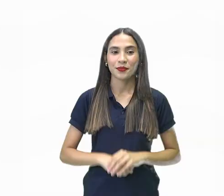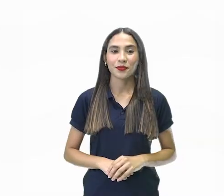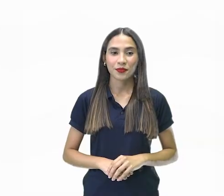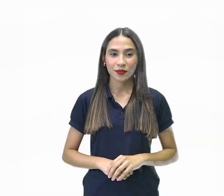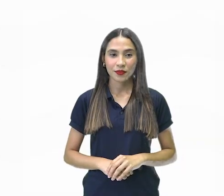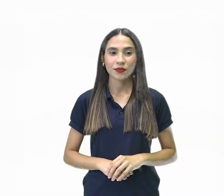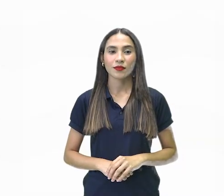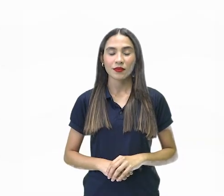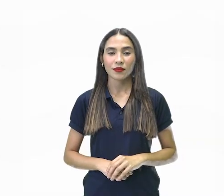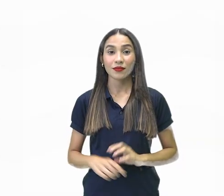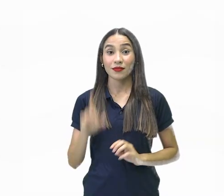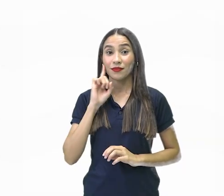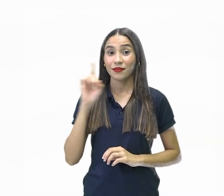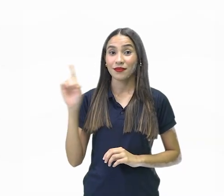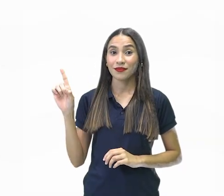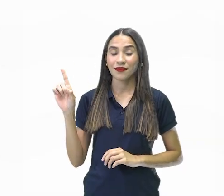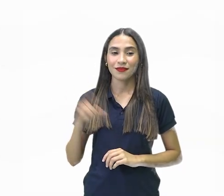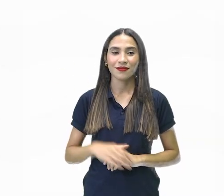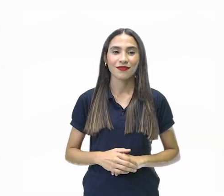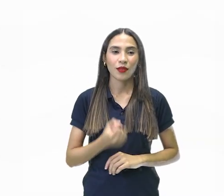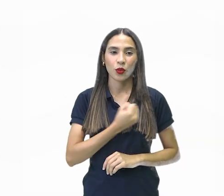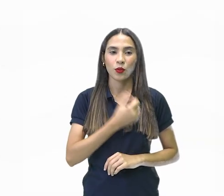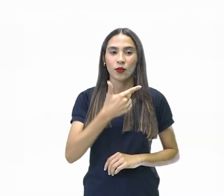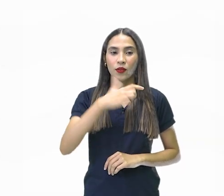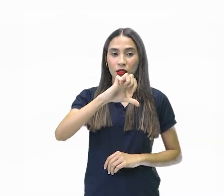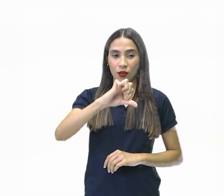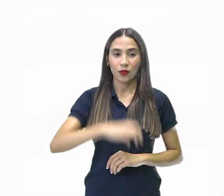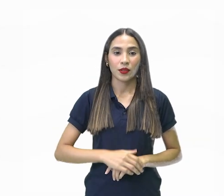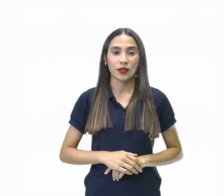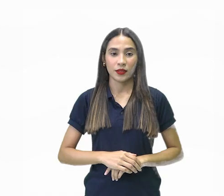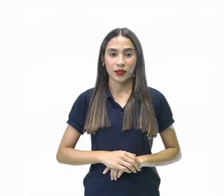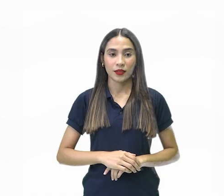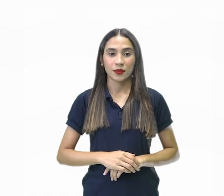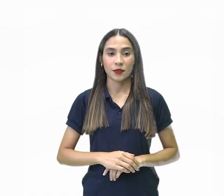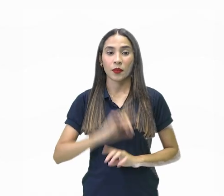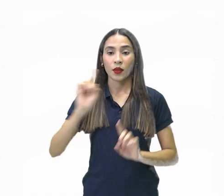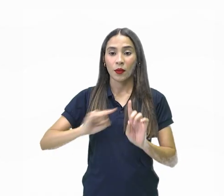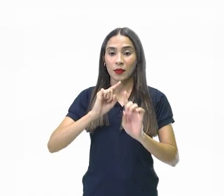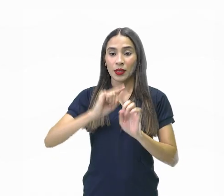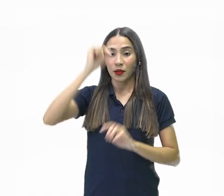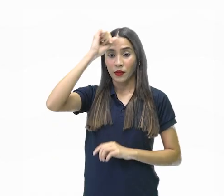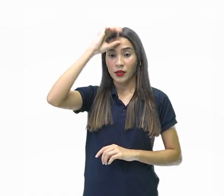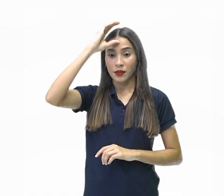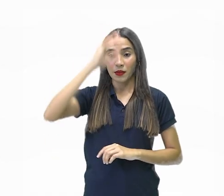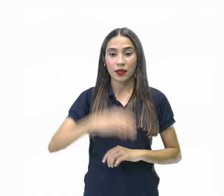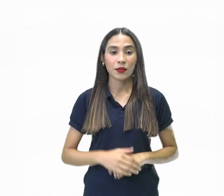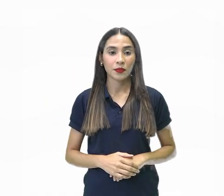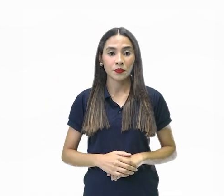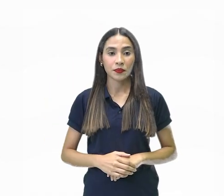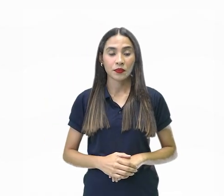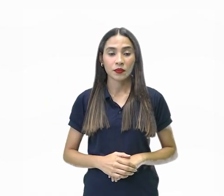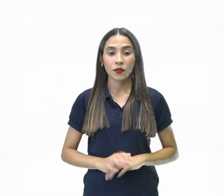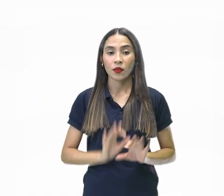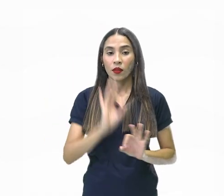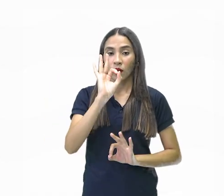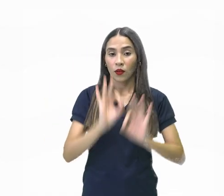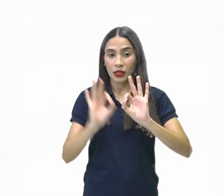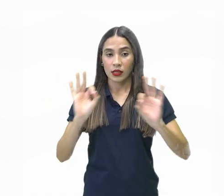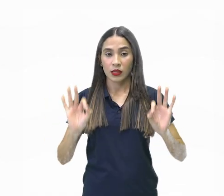nossa aula de hoje. Veja bem, pessoal, aula número 29, objeto de